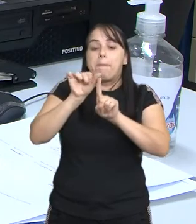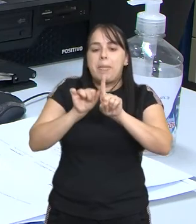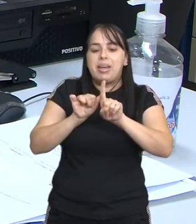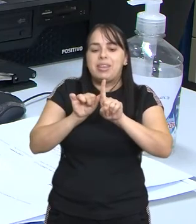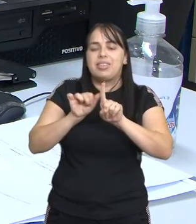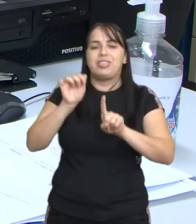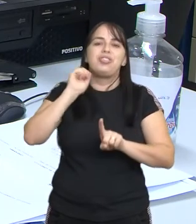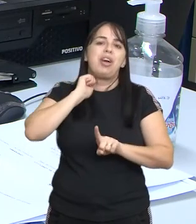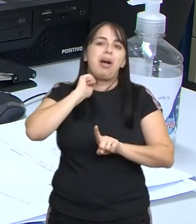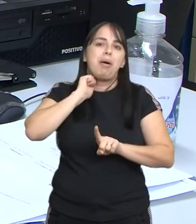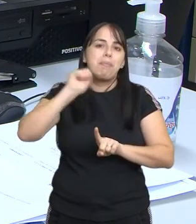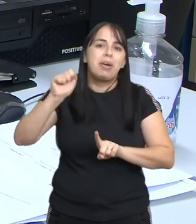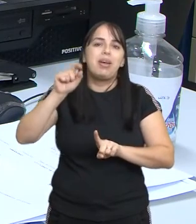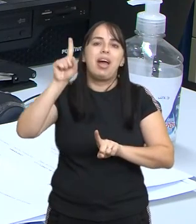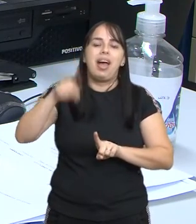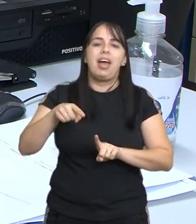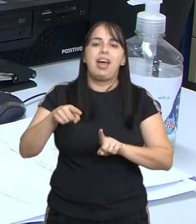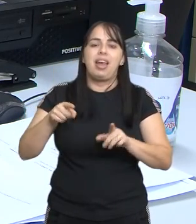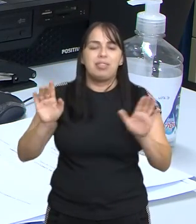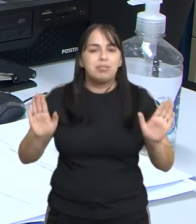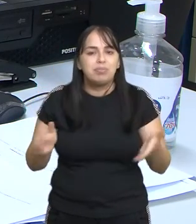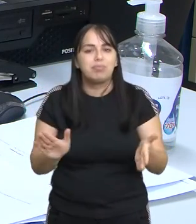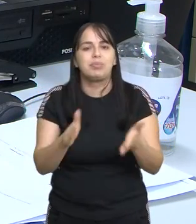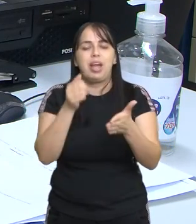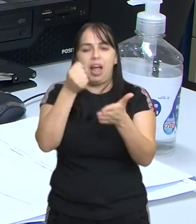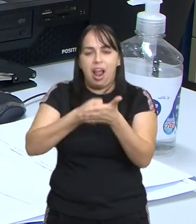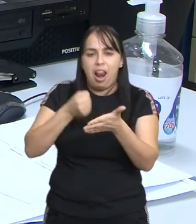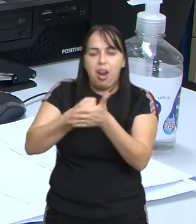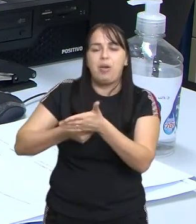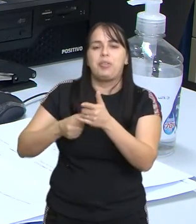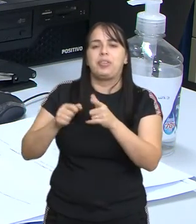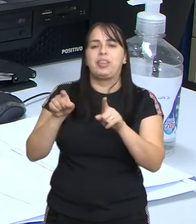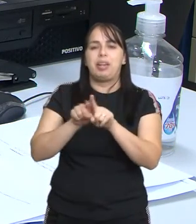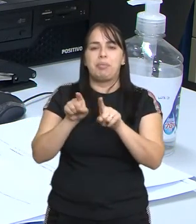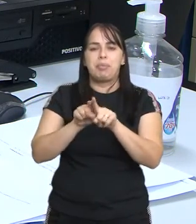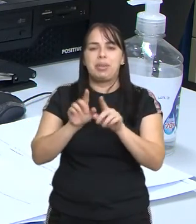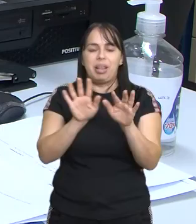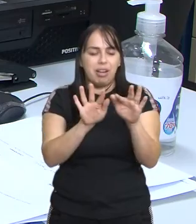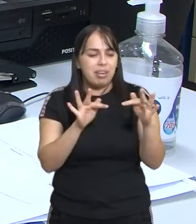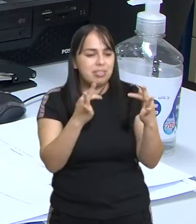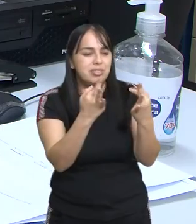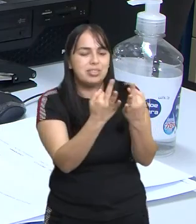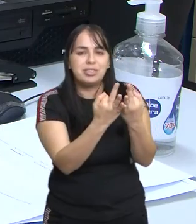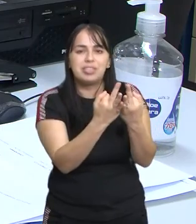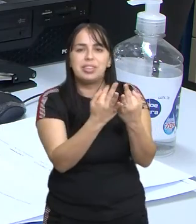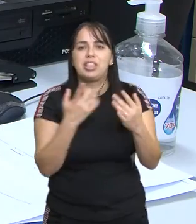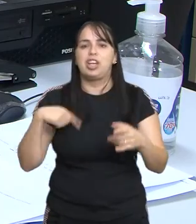abril temos várias ações voltadas para o autismo, mas a briga, a luta dos